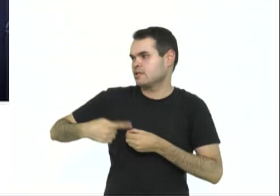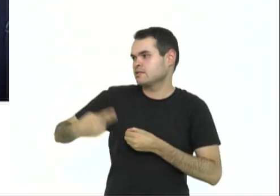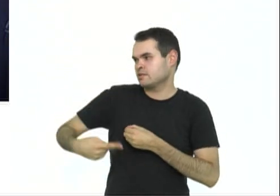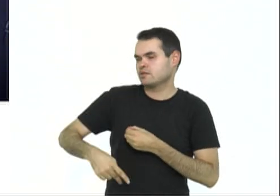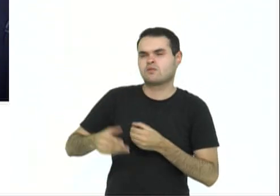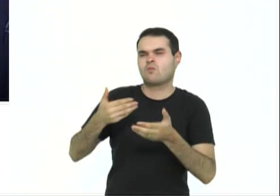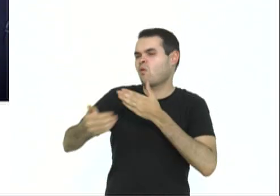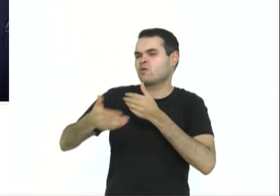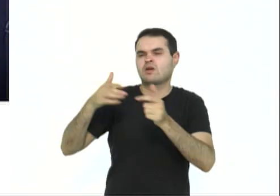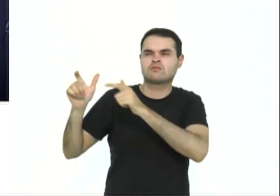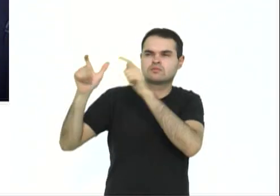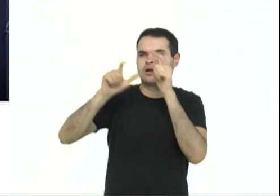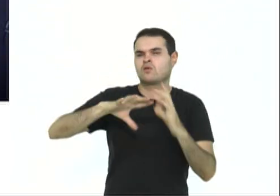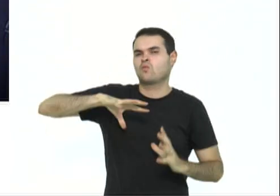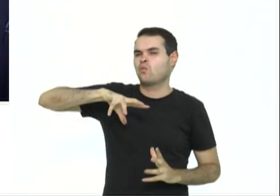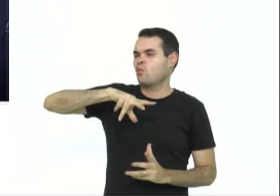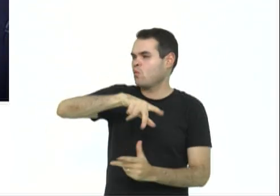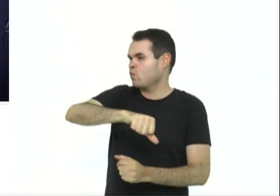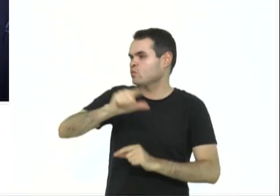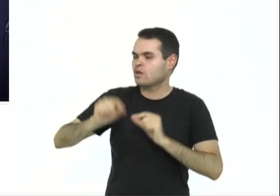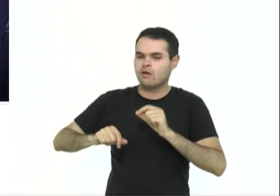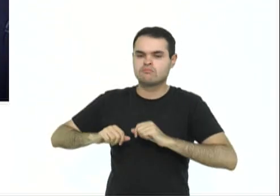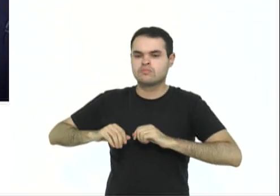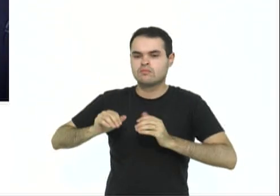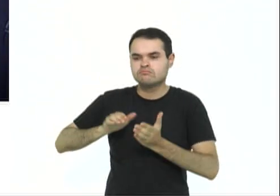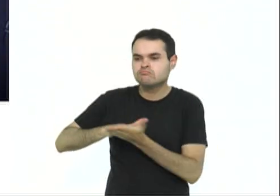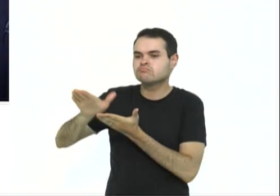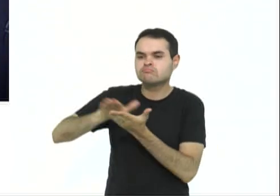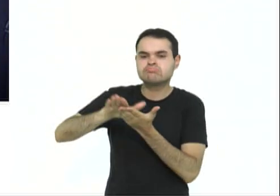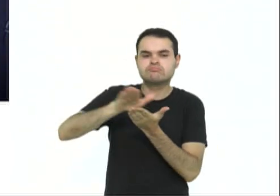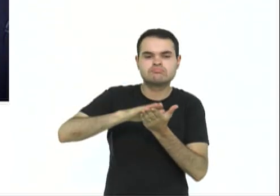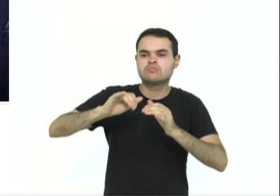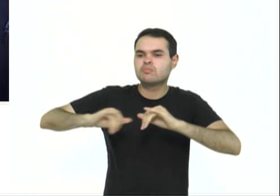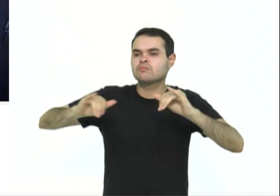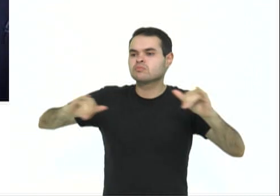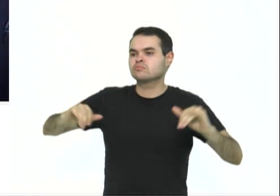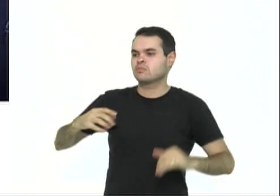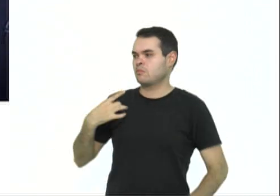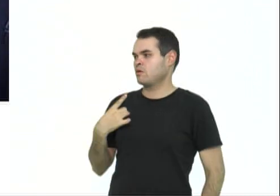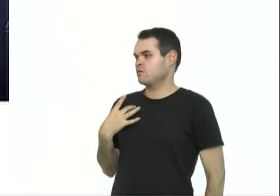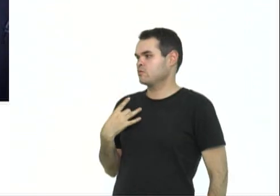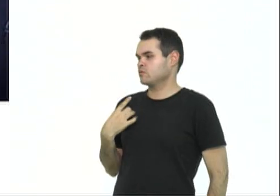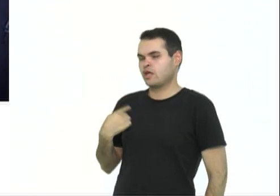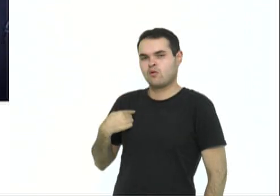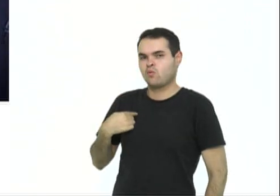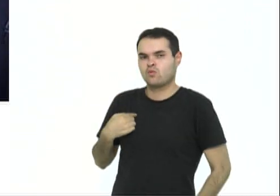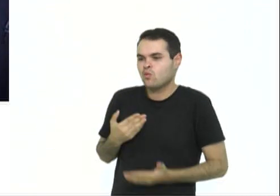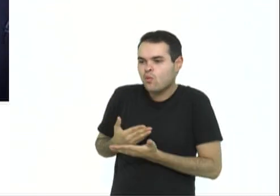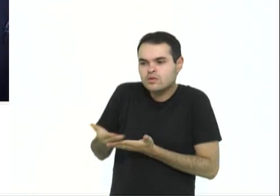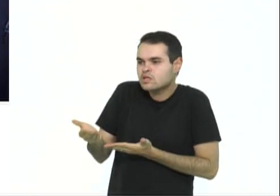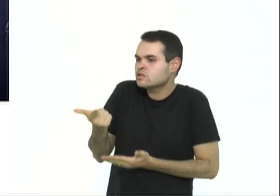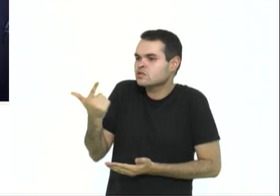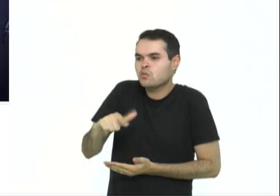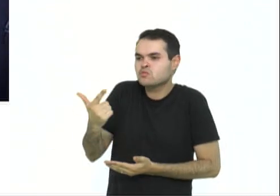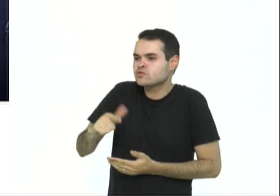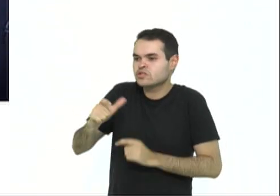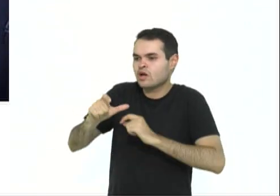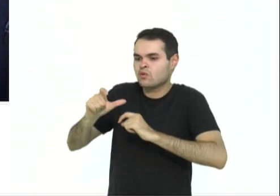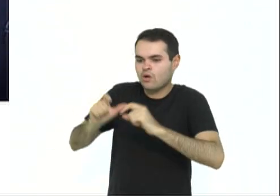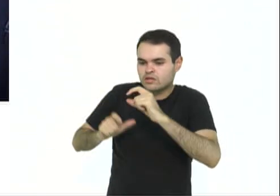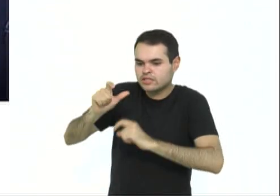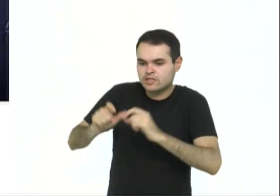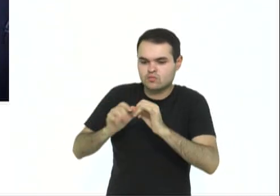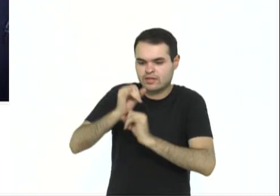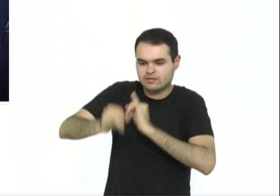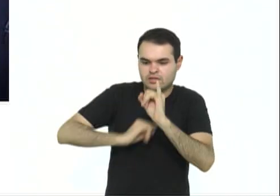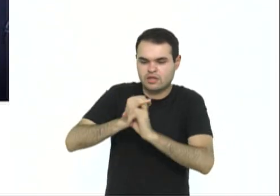verdade de qualquer lugar, né, fazendo publicações independentes. Quando eu comecei ainda não tinha tanto quadrinho na internet